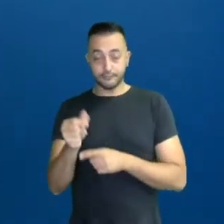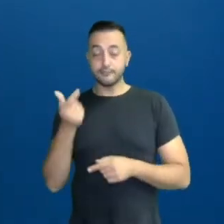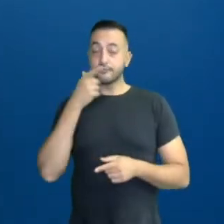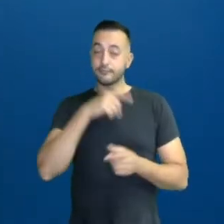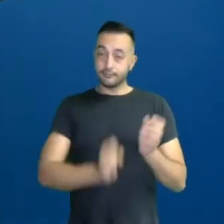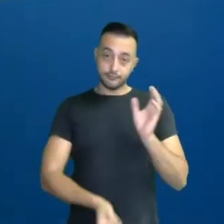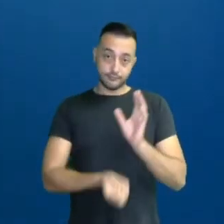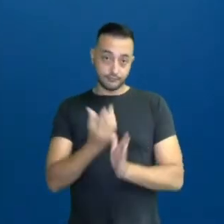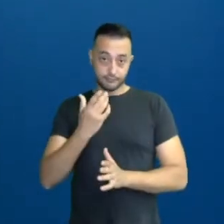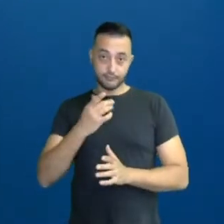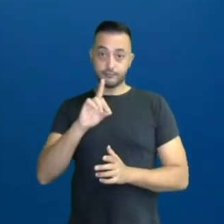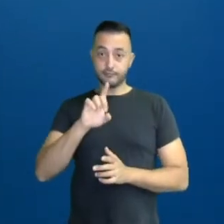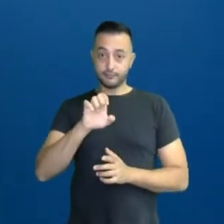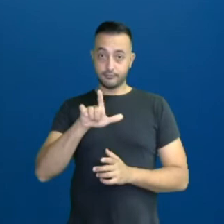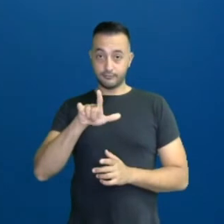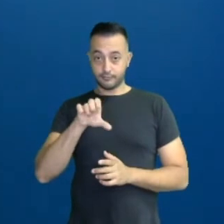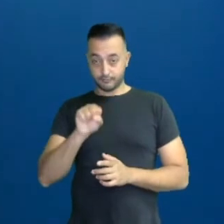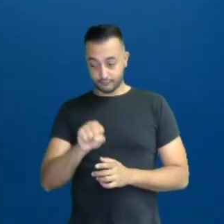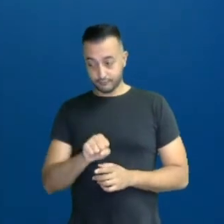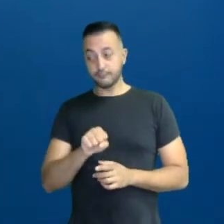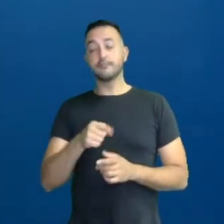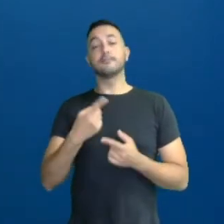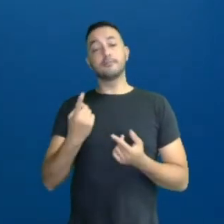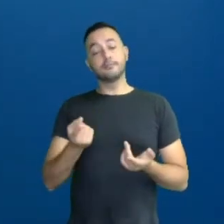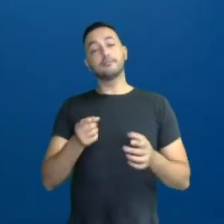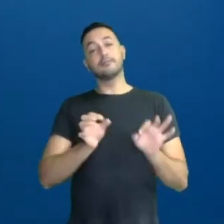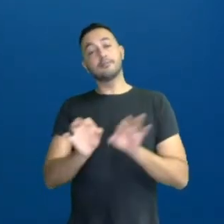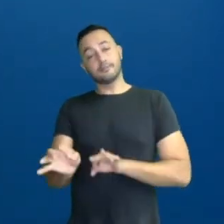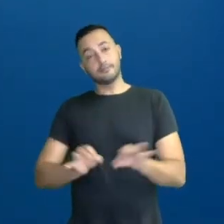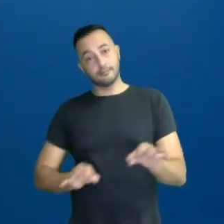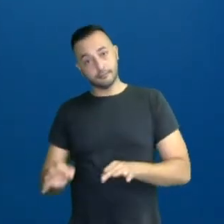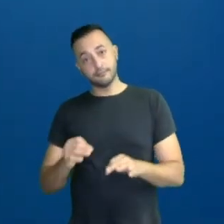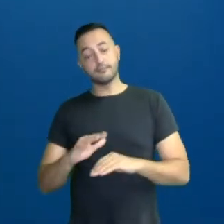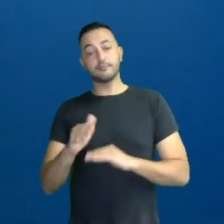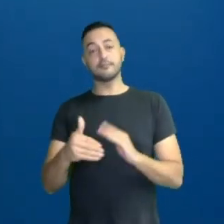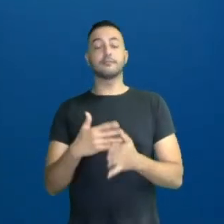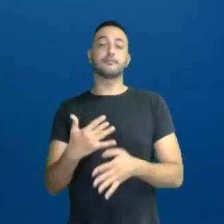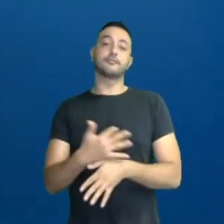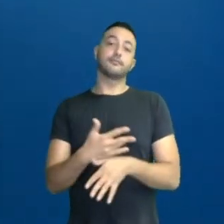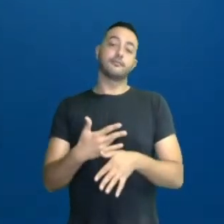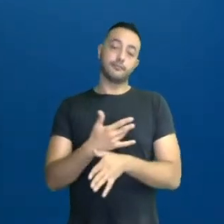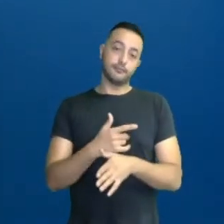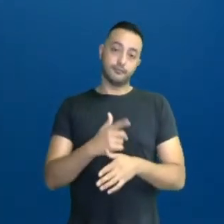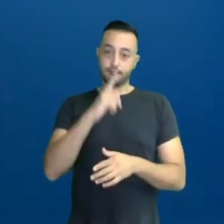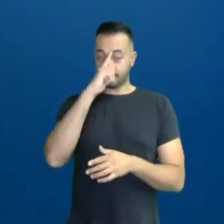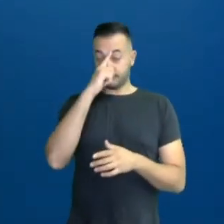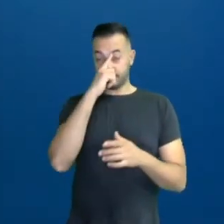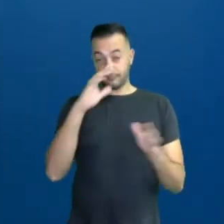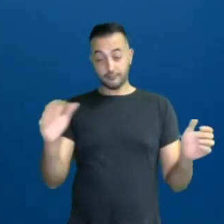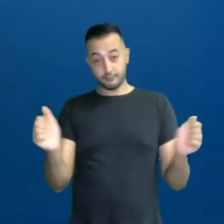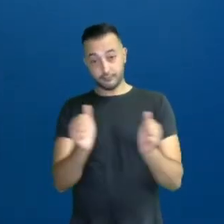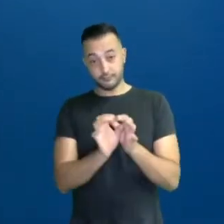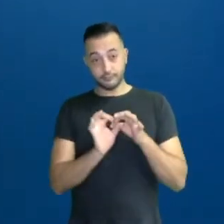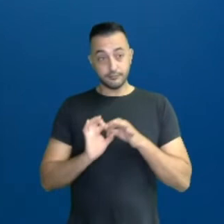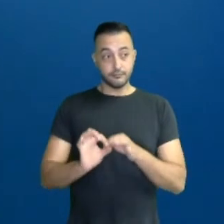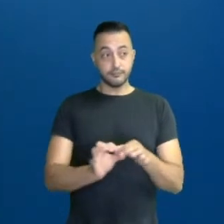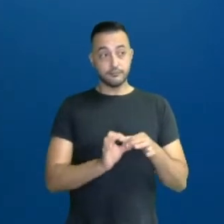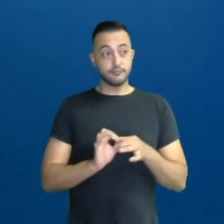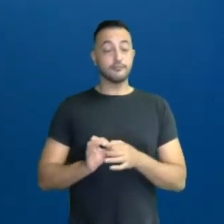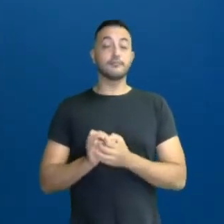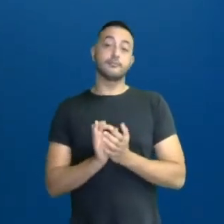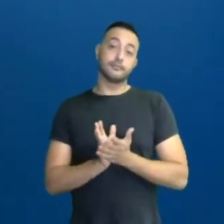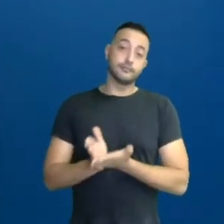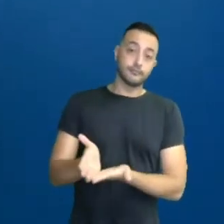Liga de Delos. Essa Liga de Delos é uma organização por todas as cidades gregas que se juntavam ali,